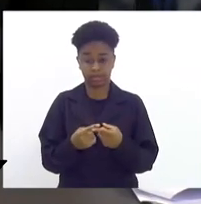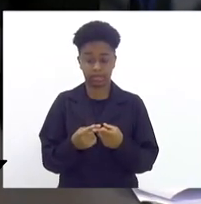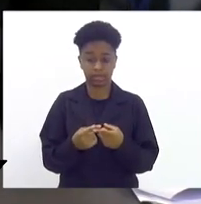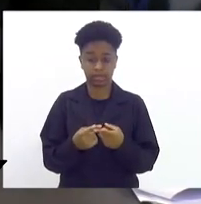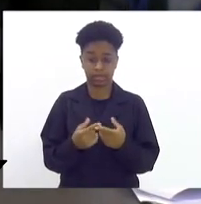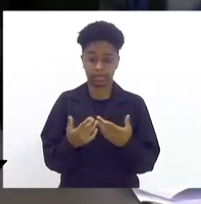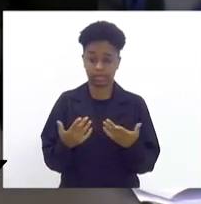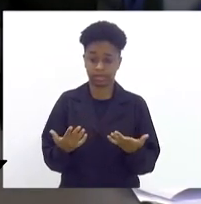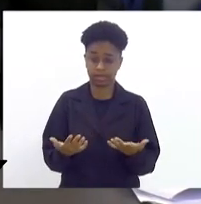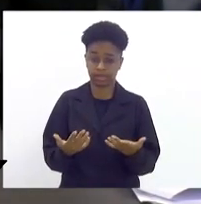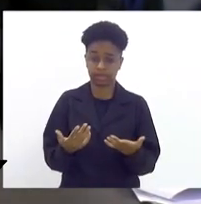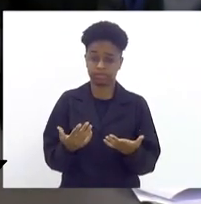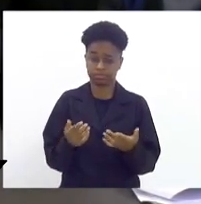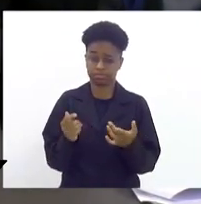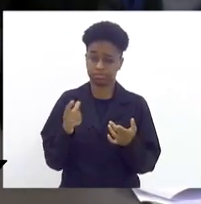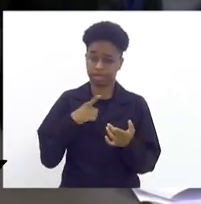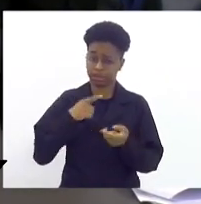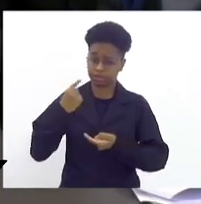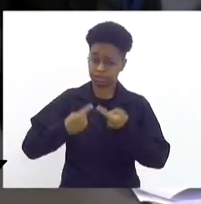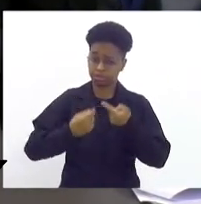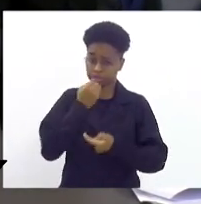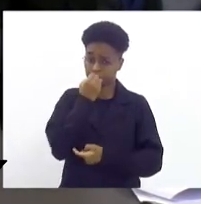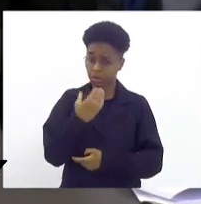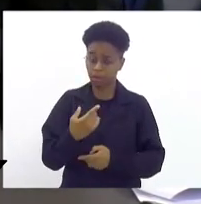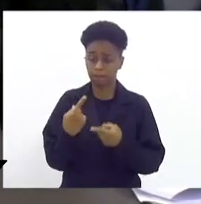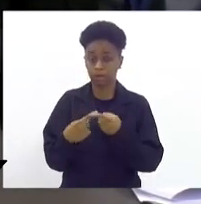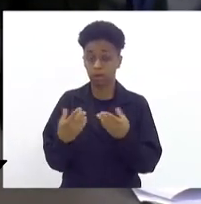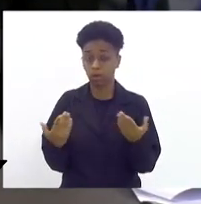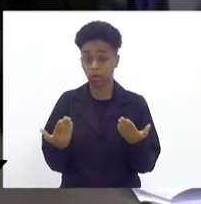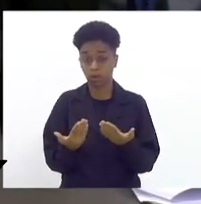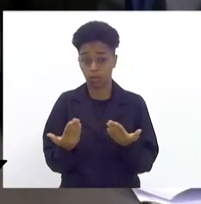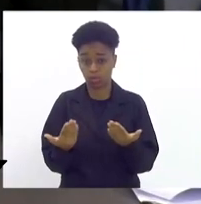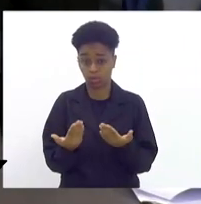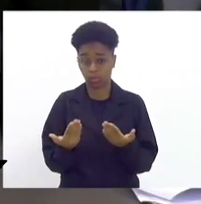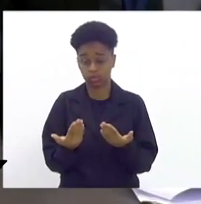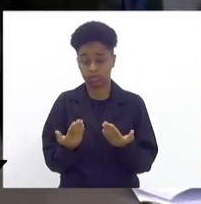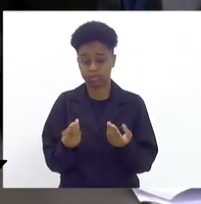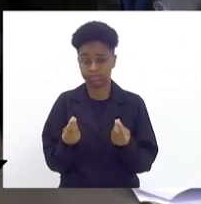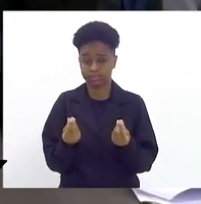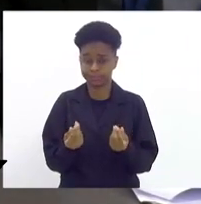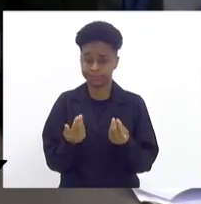nos trouxe a um bom debate aqui hoje. E,